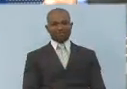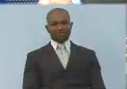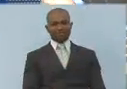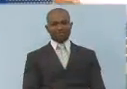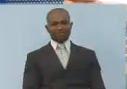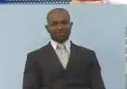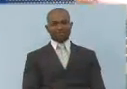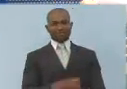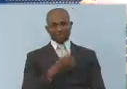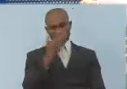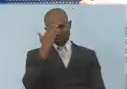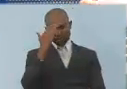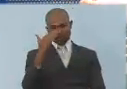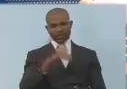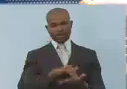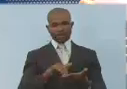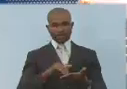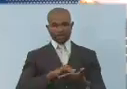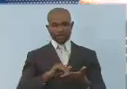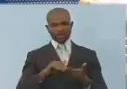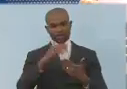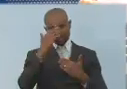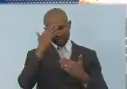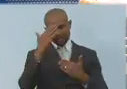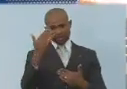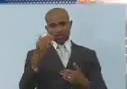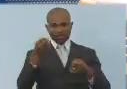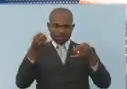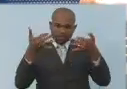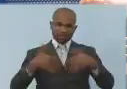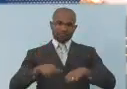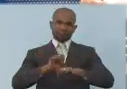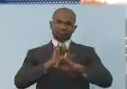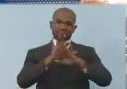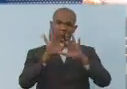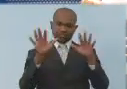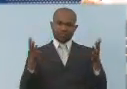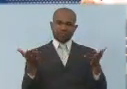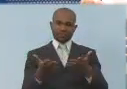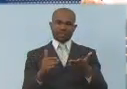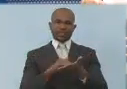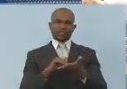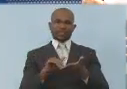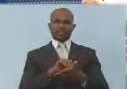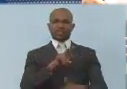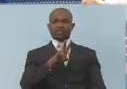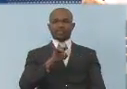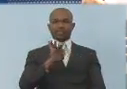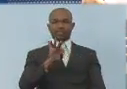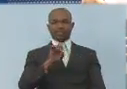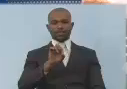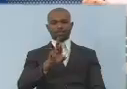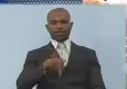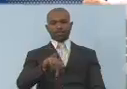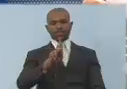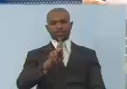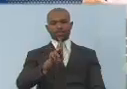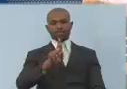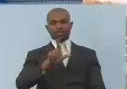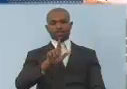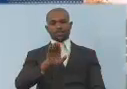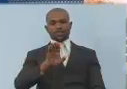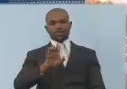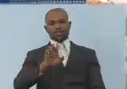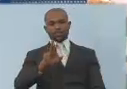Obrigado, secretário. Obrigado pelo esclarecimento, pela explanação, secretário Vitor Kleber.